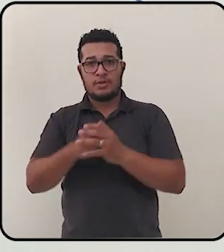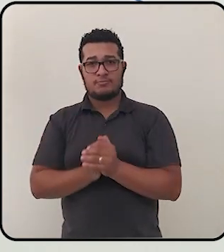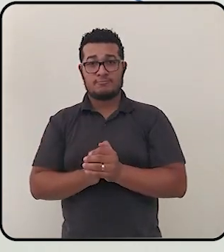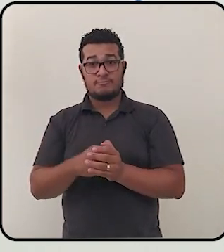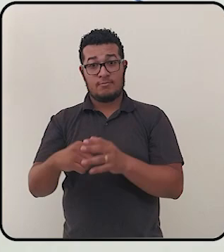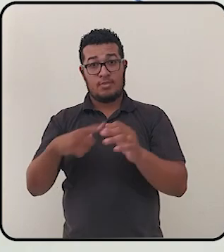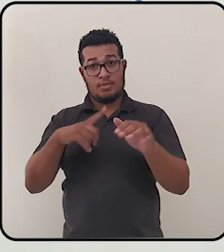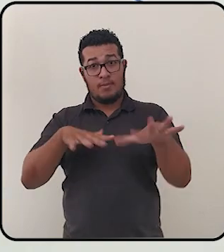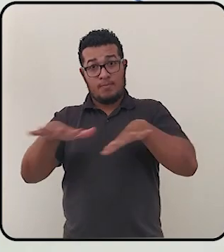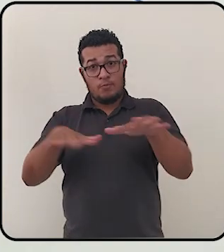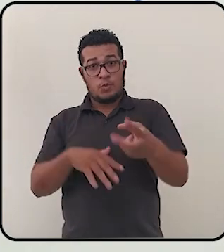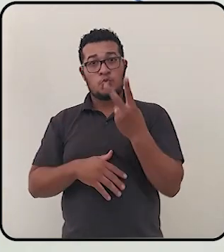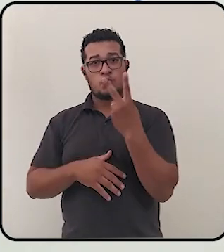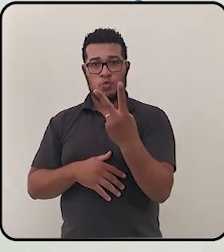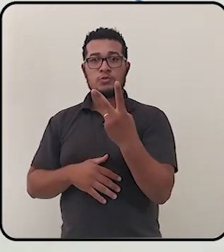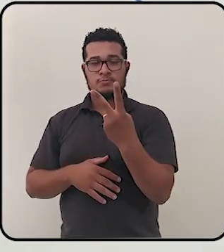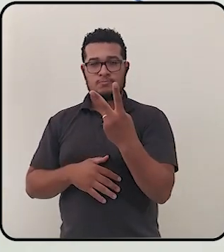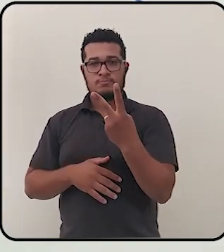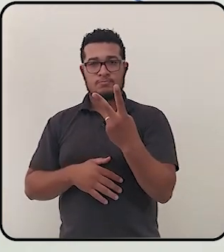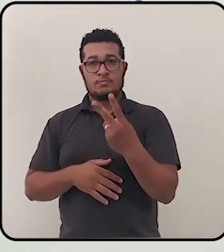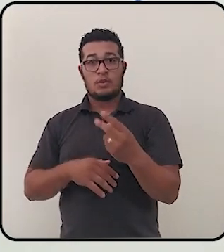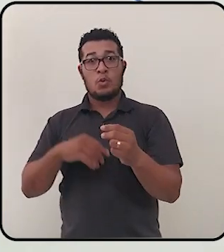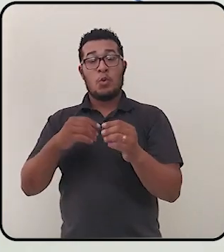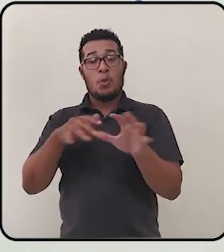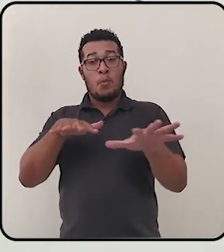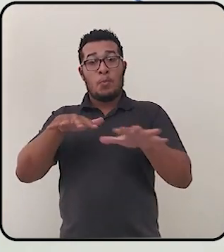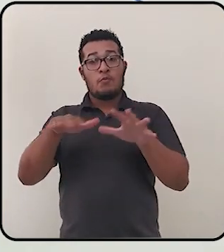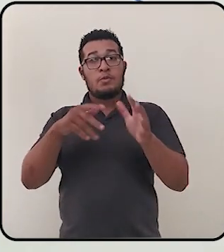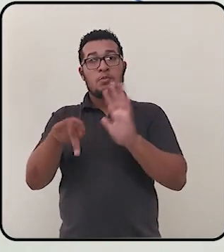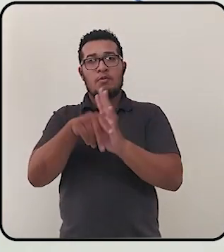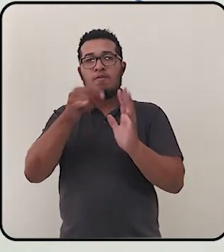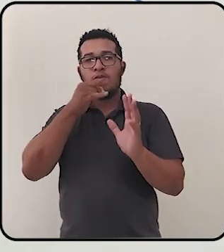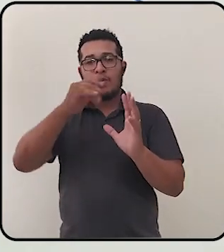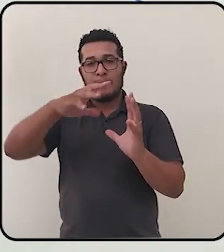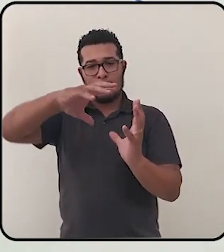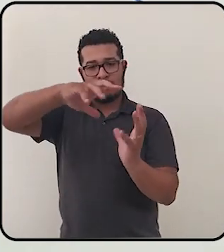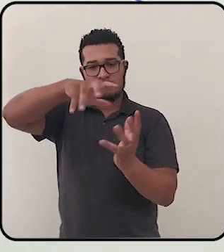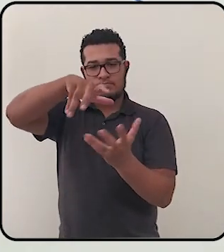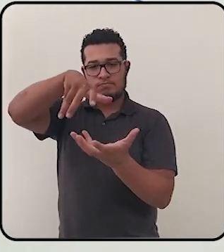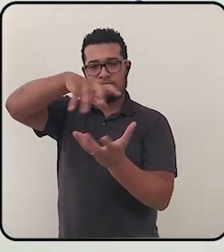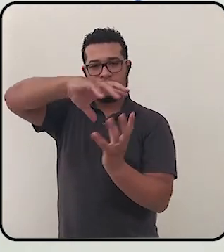tem 2 movimentos principais. O movimento que ela faz no seu próprio